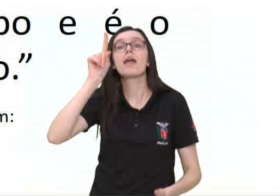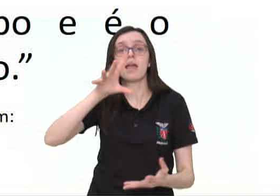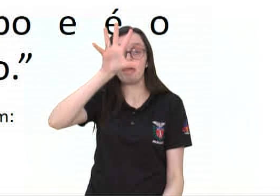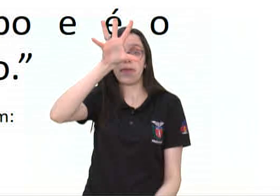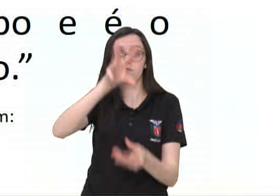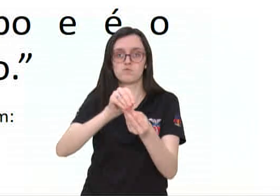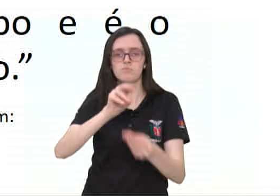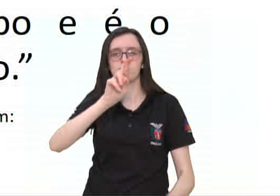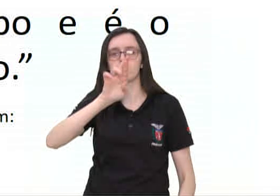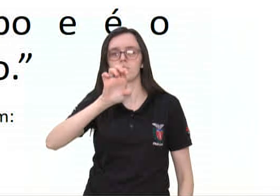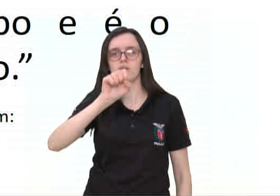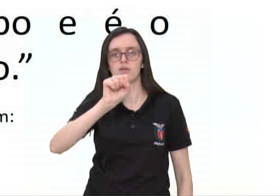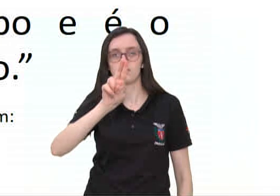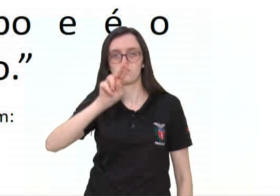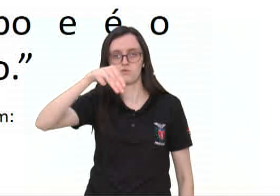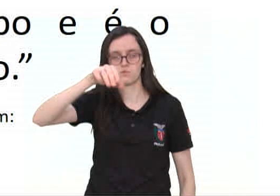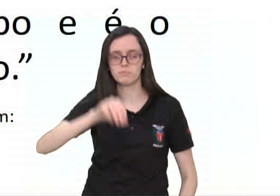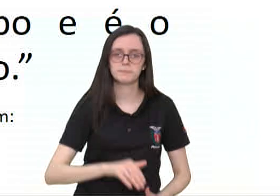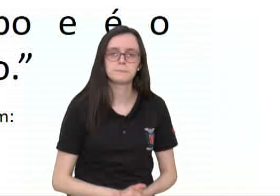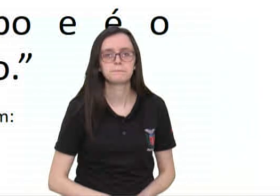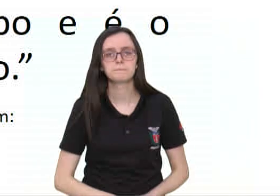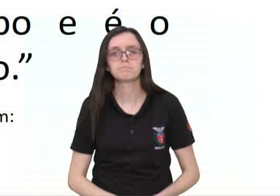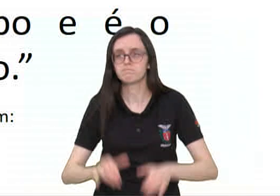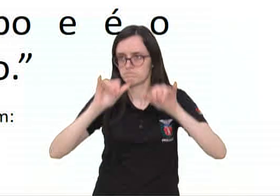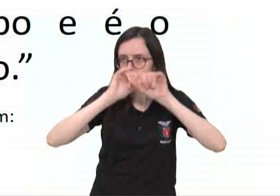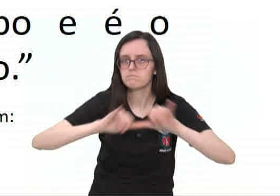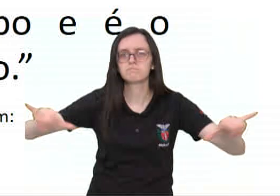o resumo. Lançada em